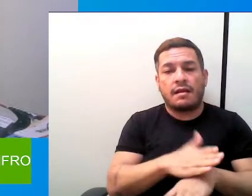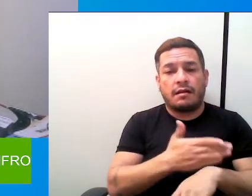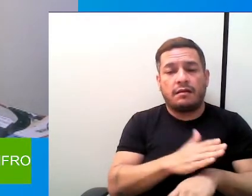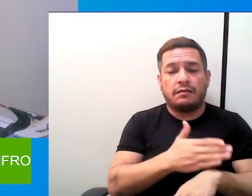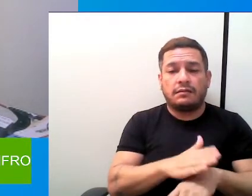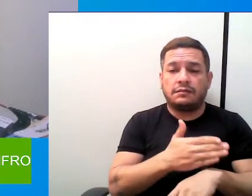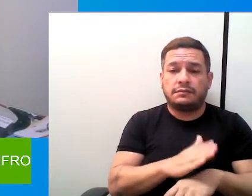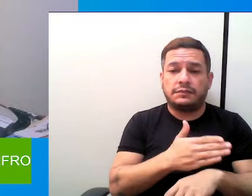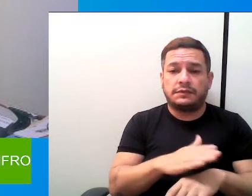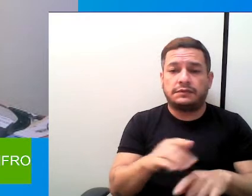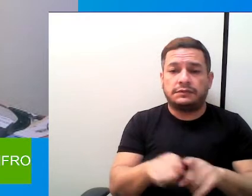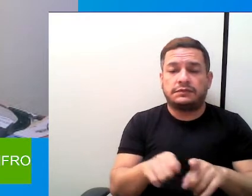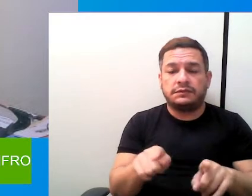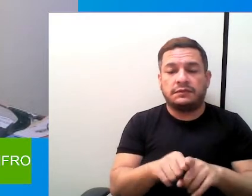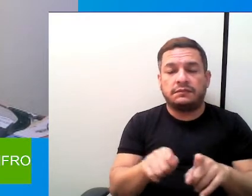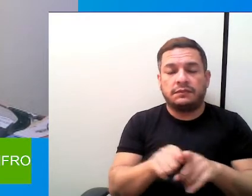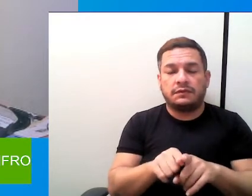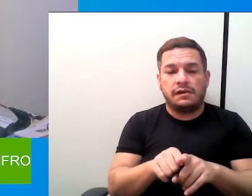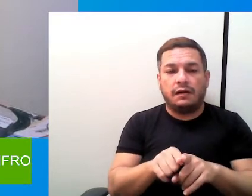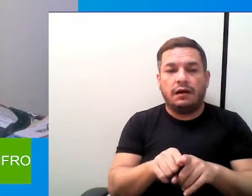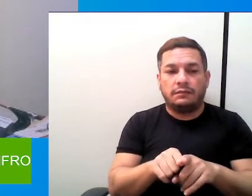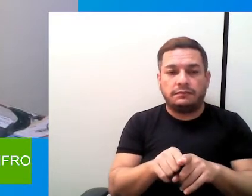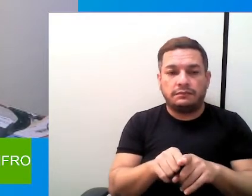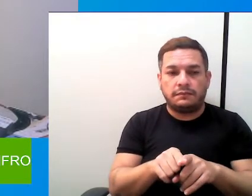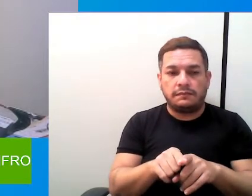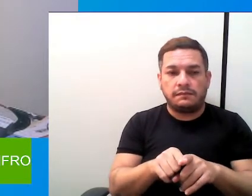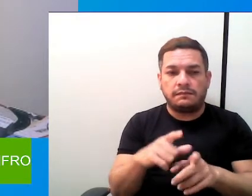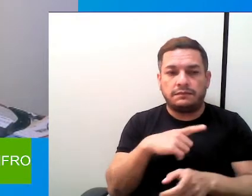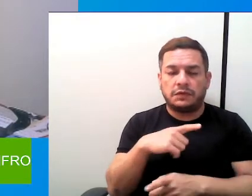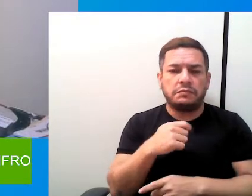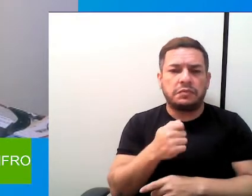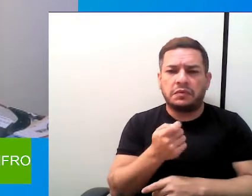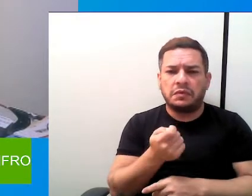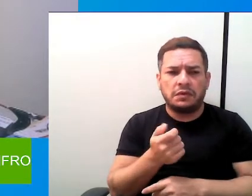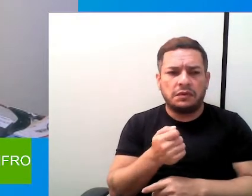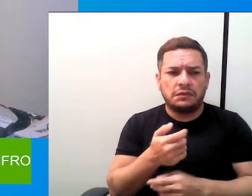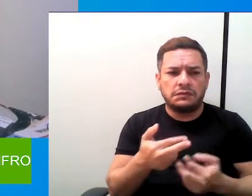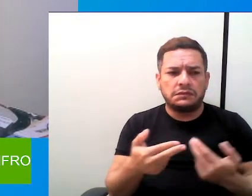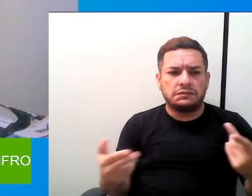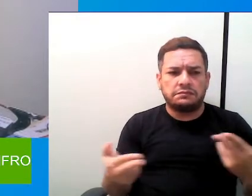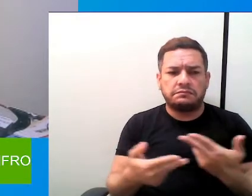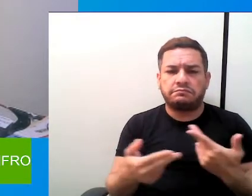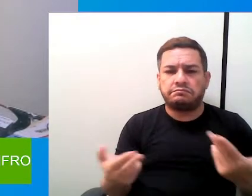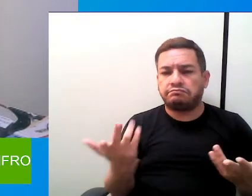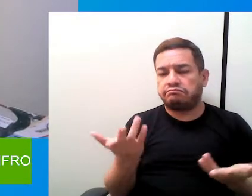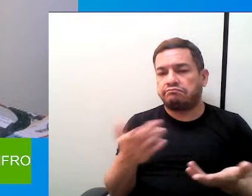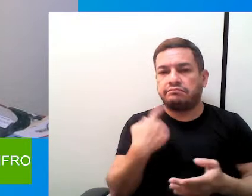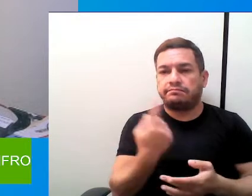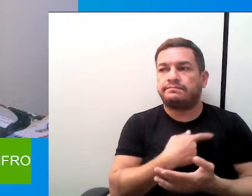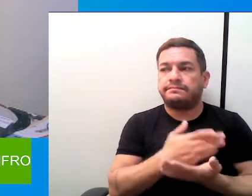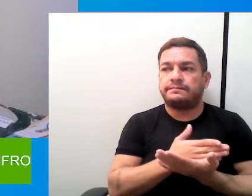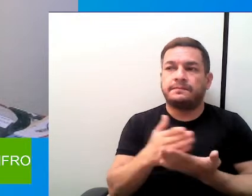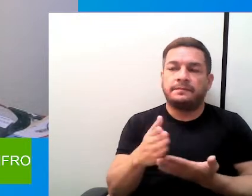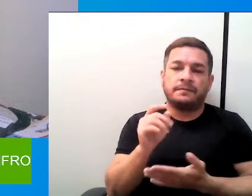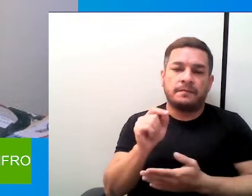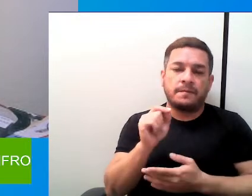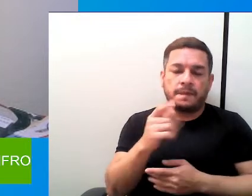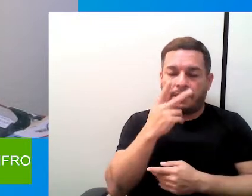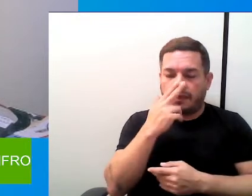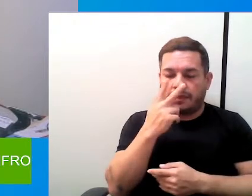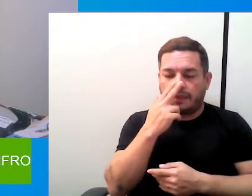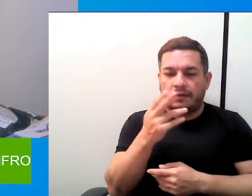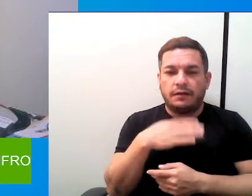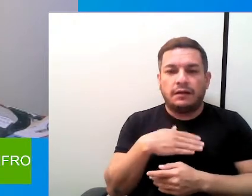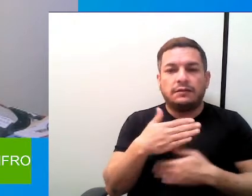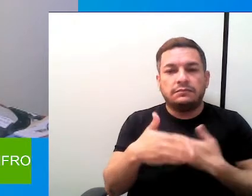curricularização mesmo da extensão. Havia poucos exemplos, né? Então nós começamos meio que no escuro, então nós tivemos